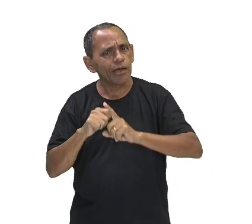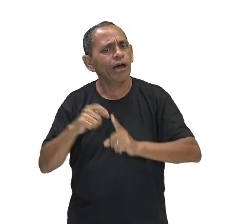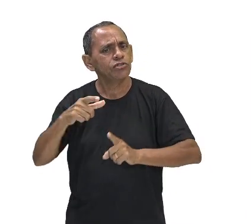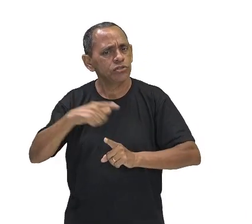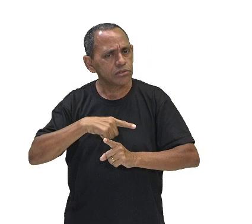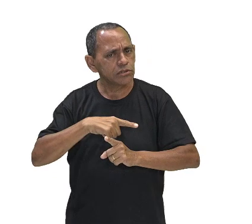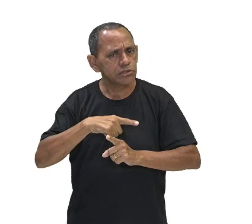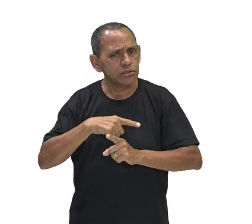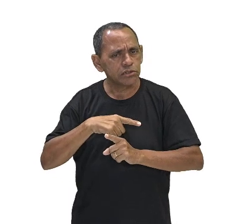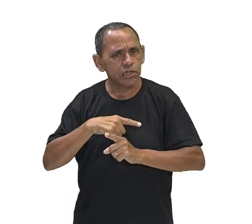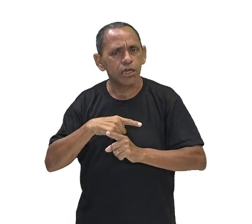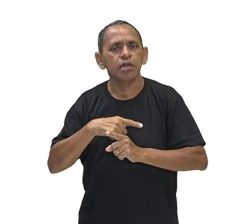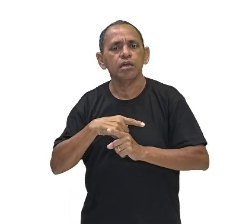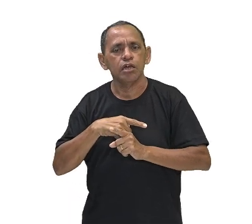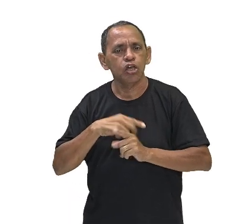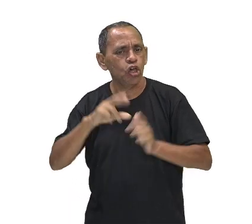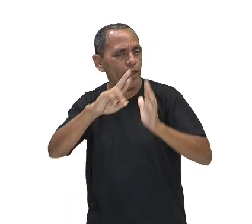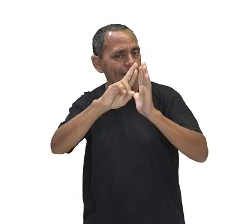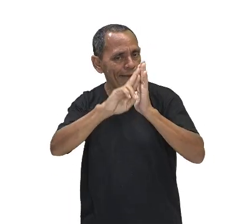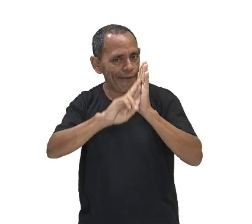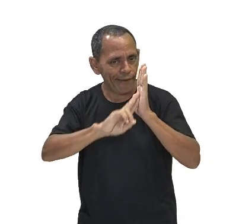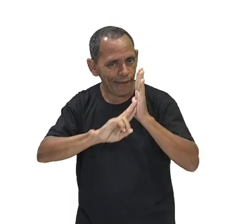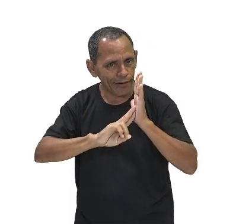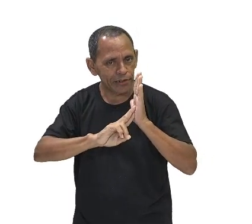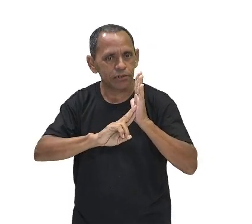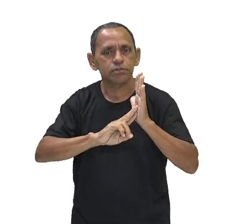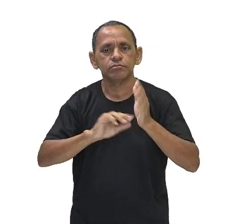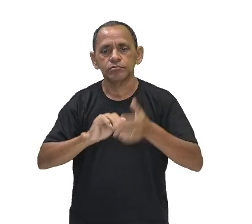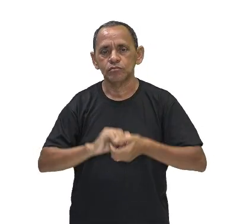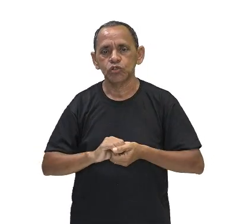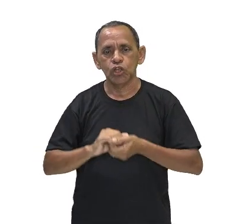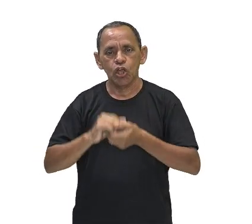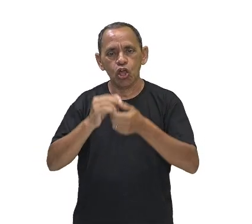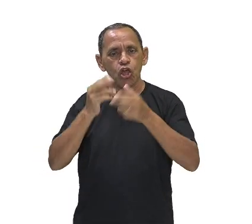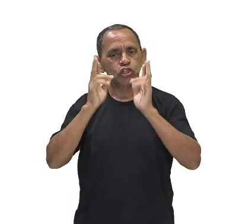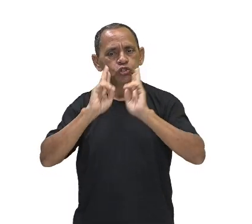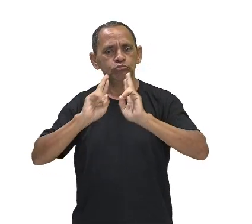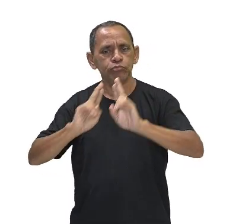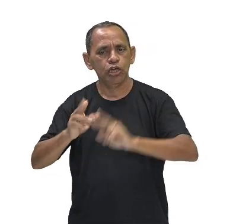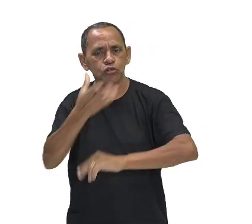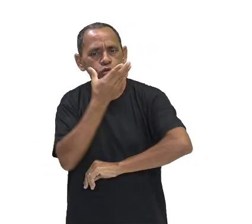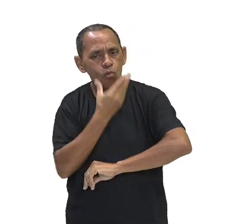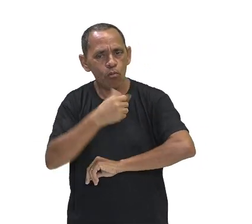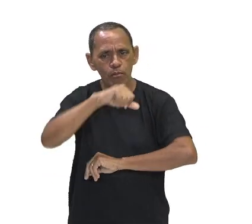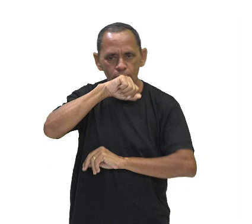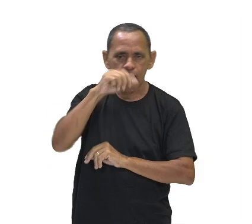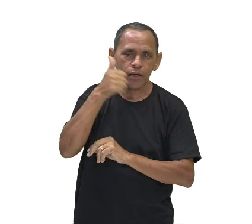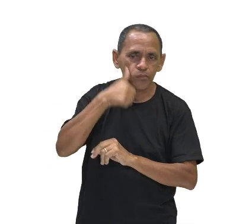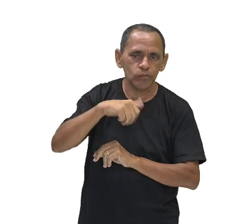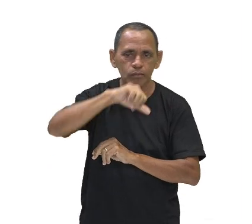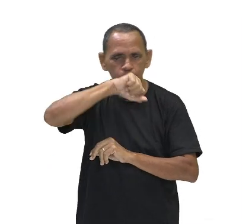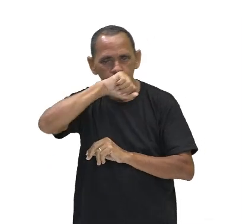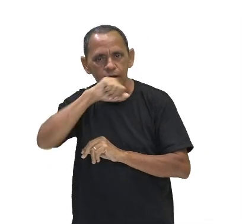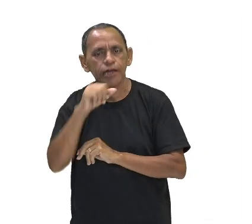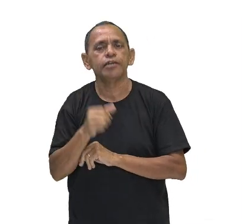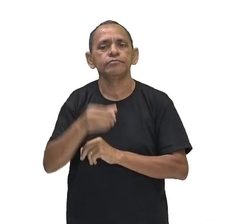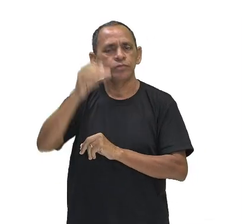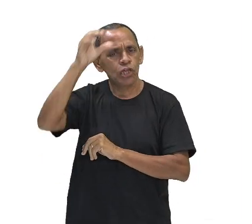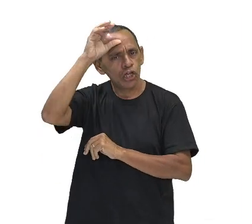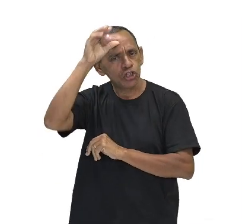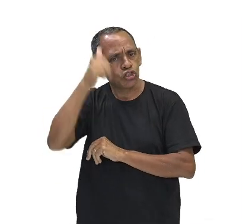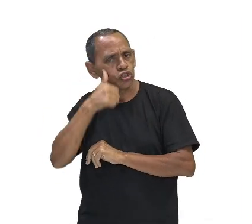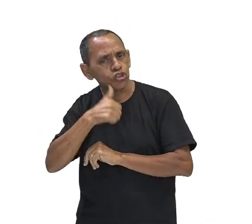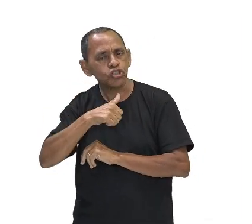uma convenção, ou seja, respeitar o pai, respeitar a mãe, a tia, o tio,